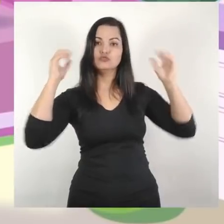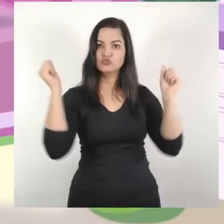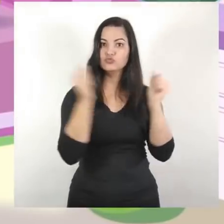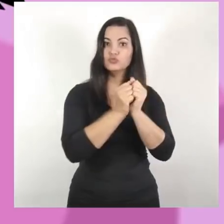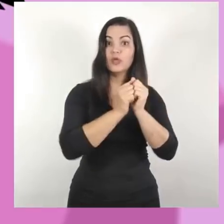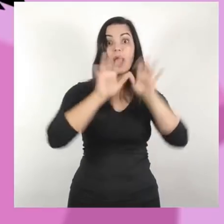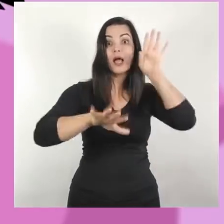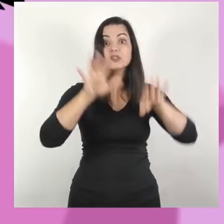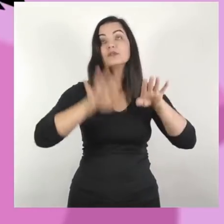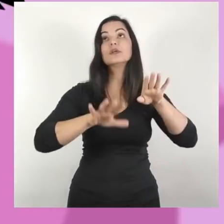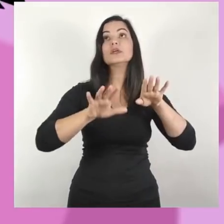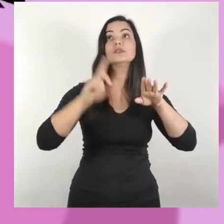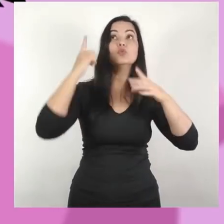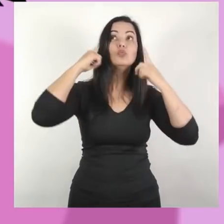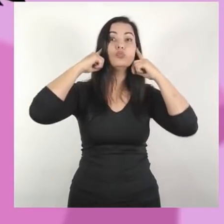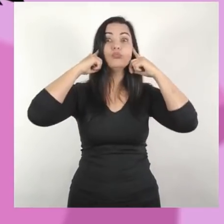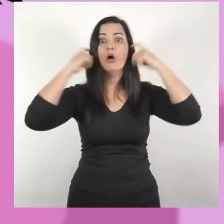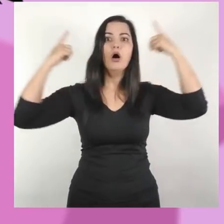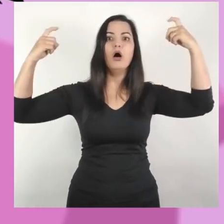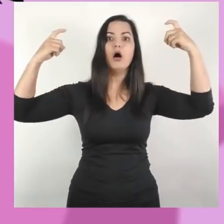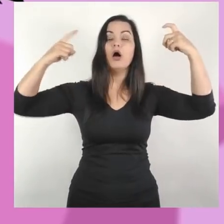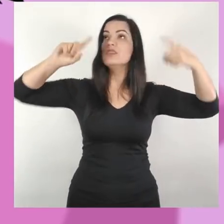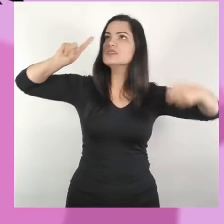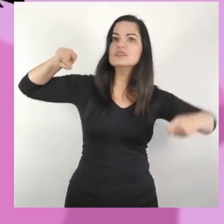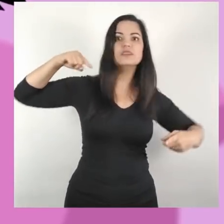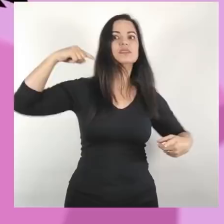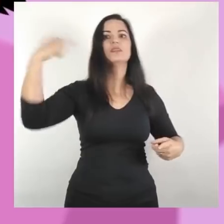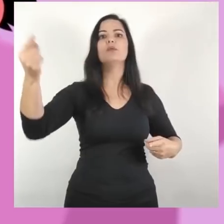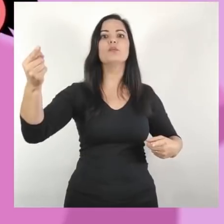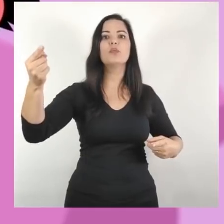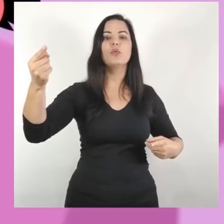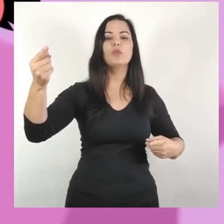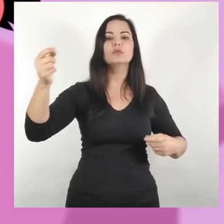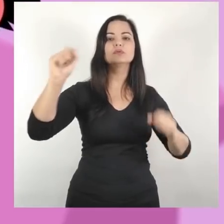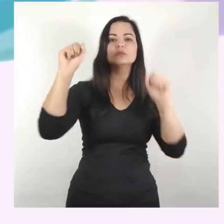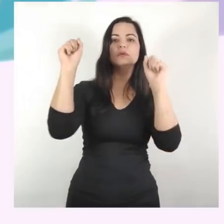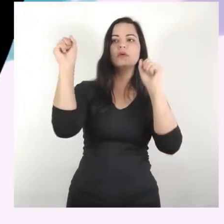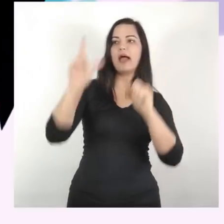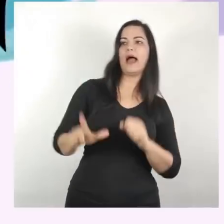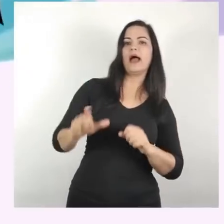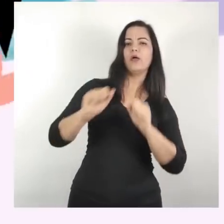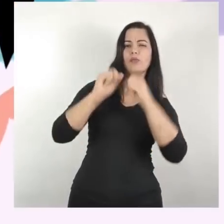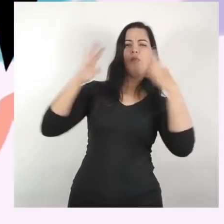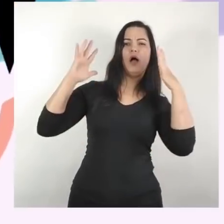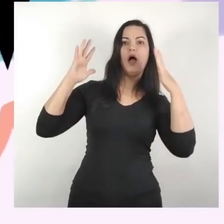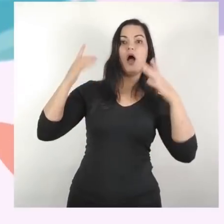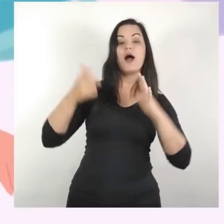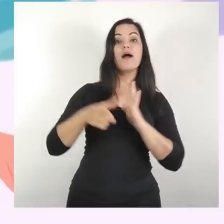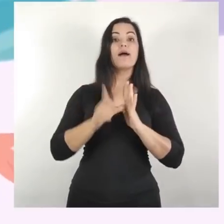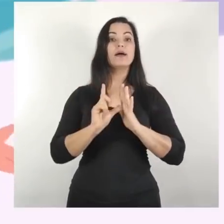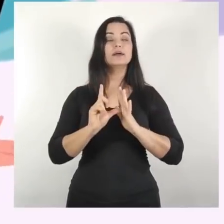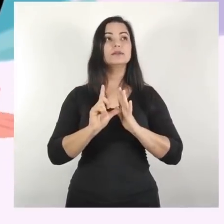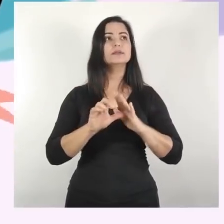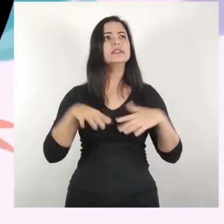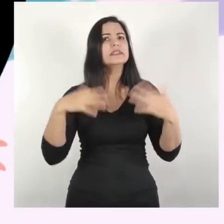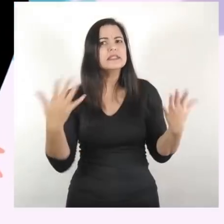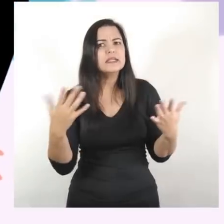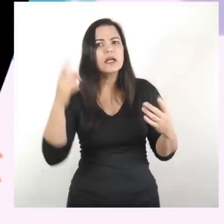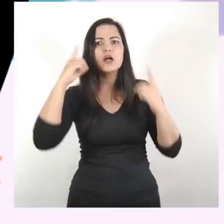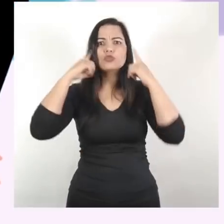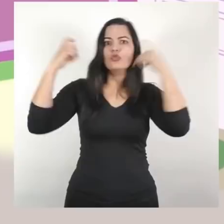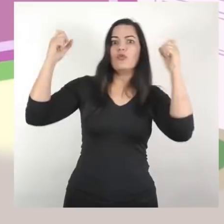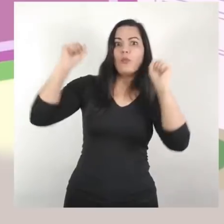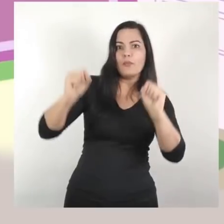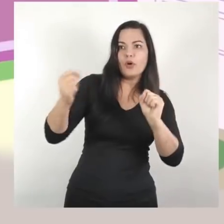o trovão só aparece depois de um tempão que o raio apareceu. Por quê? Será que alguma vez o trovão vem antes